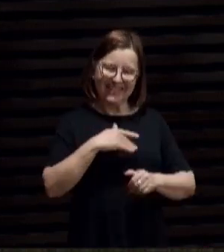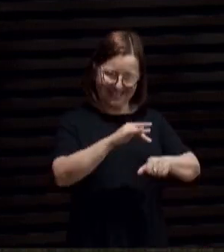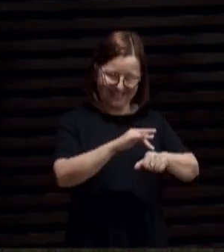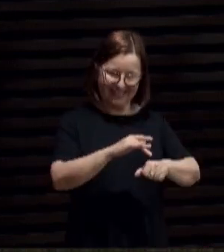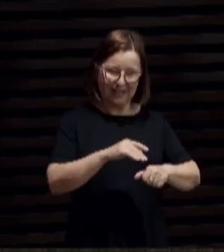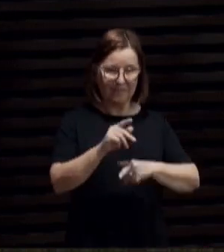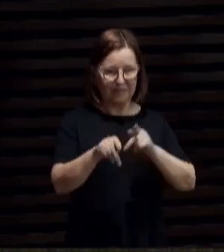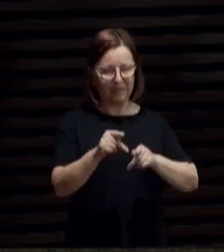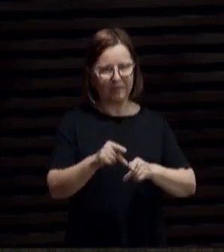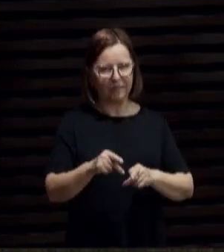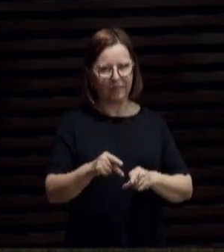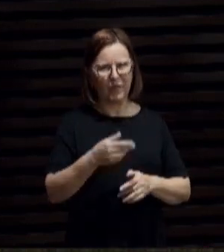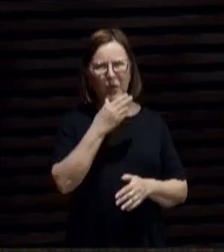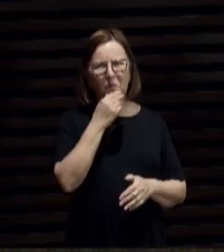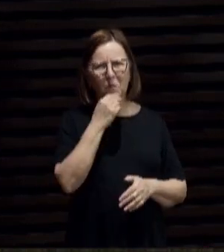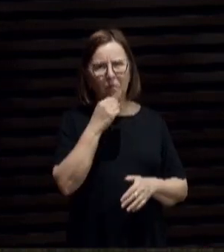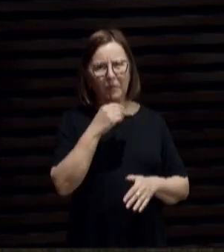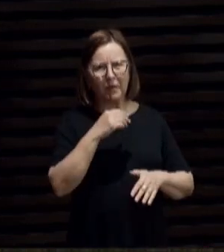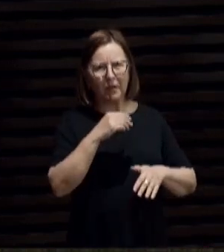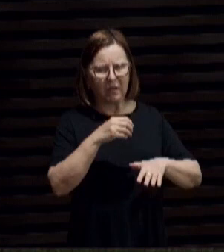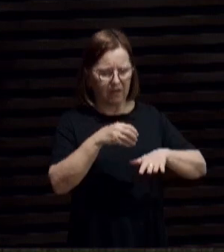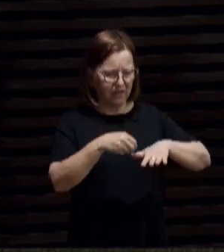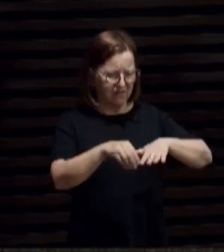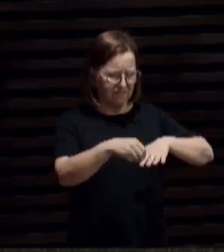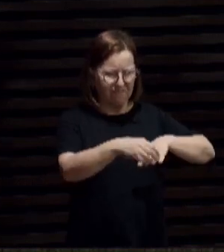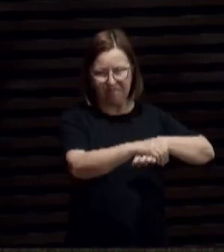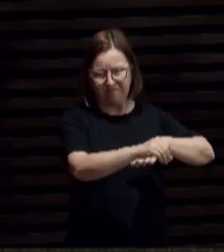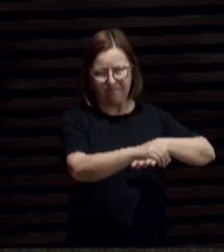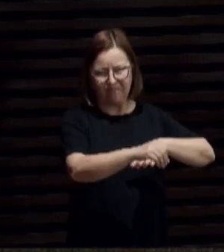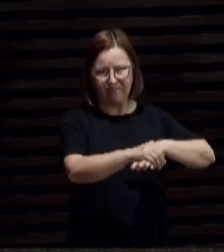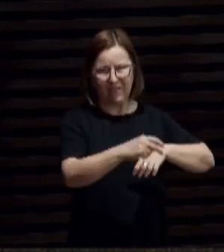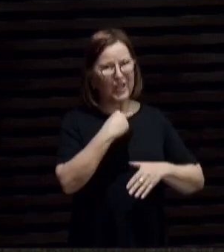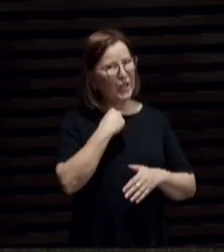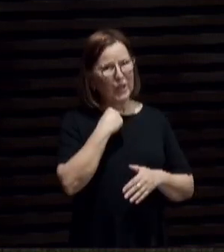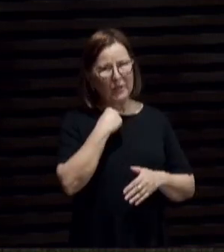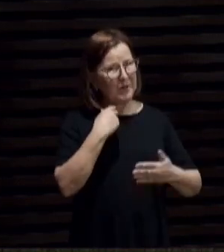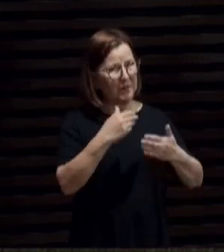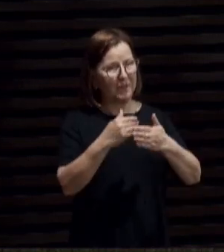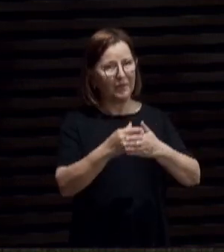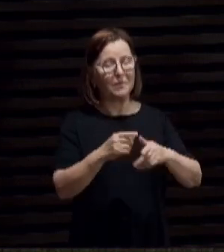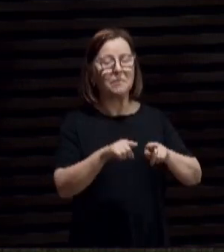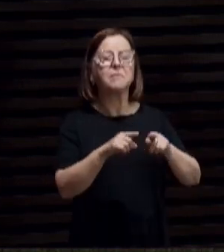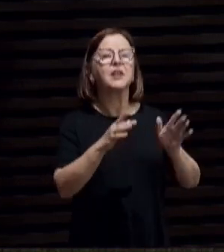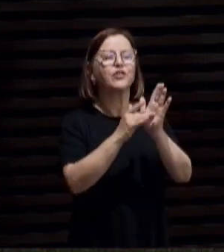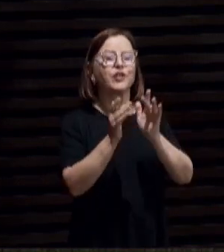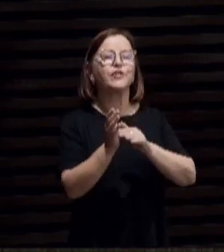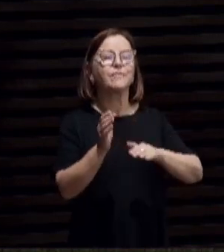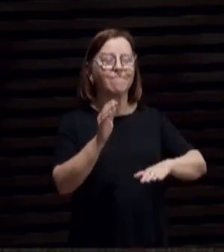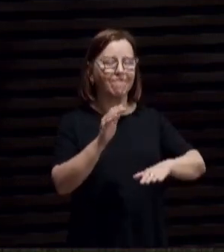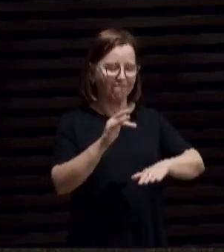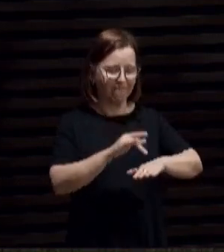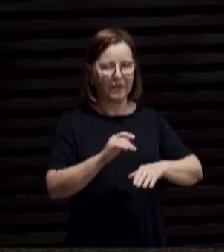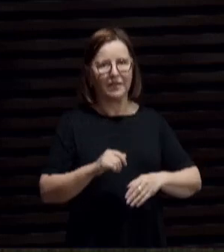Um leproso estava lá, não podia nem passar, ele saía daqui, ia lá e tocava no leproso. Tinha uma